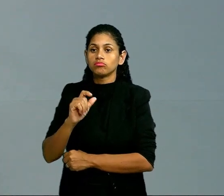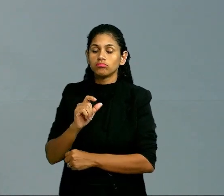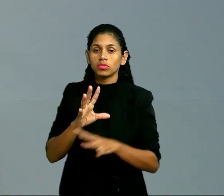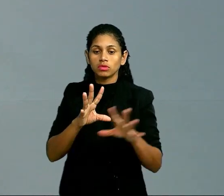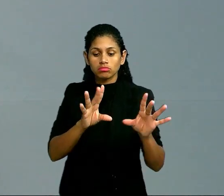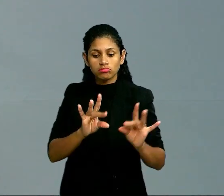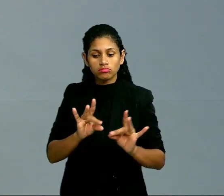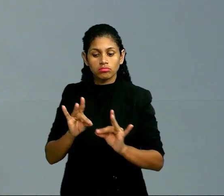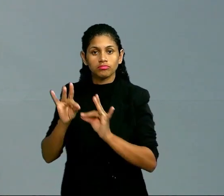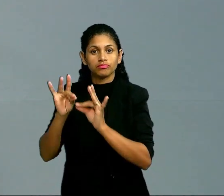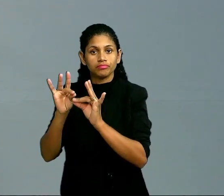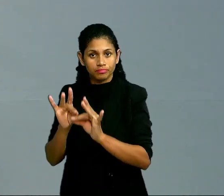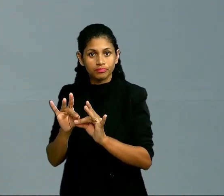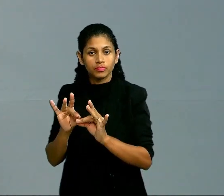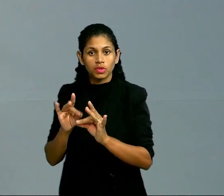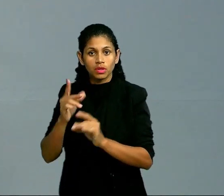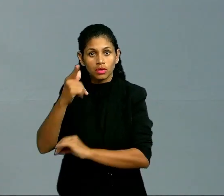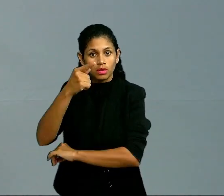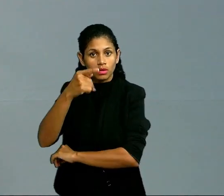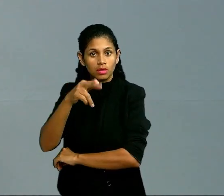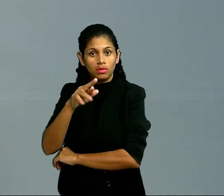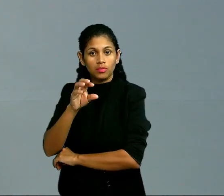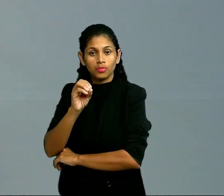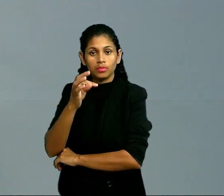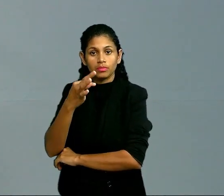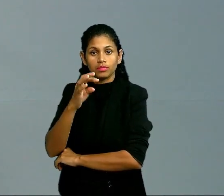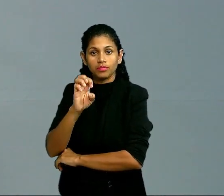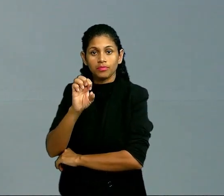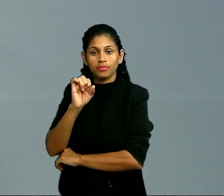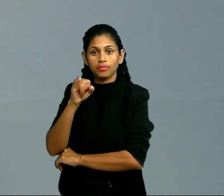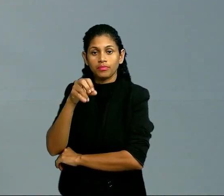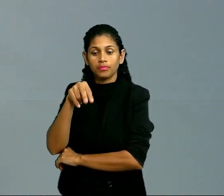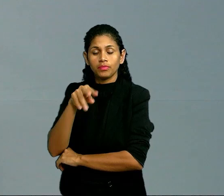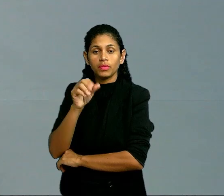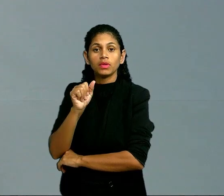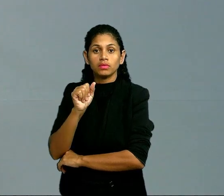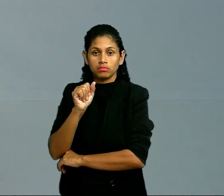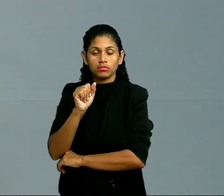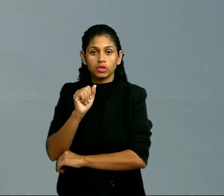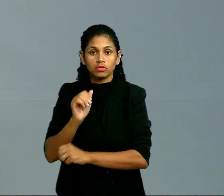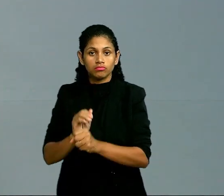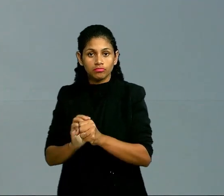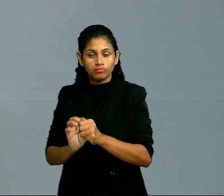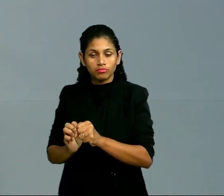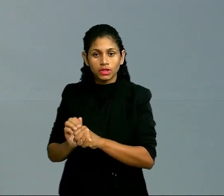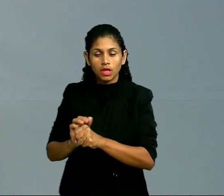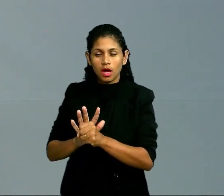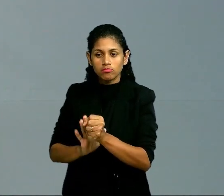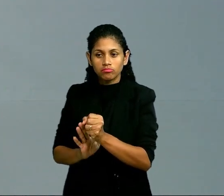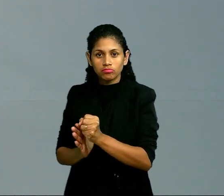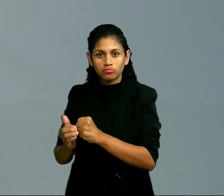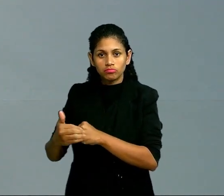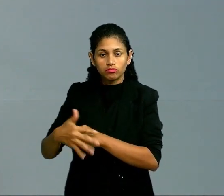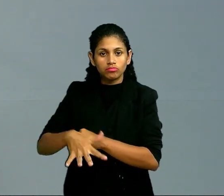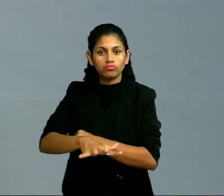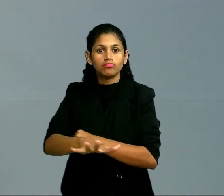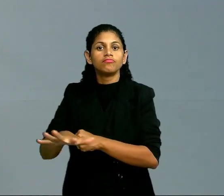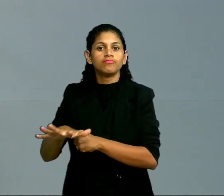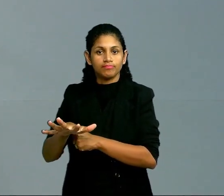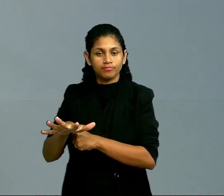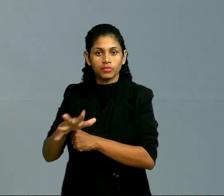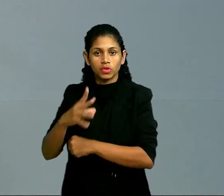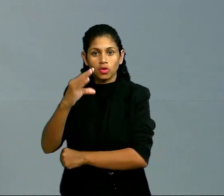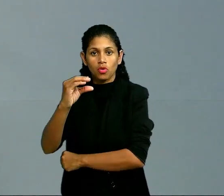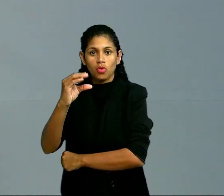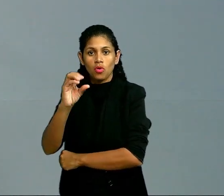si a proteína, né, da Covid, que fez aí com que a gente conseguisse estimular, né, nosso